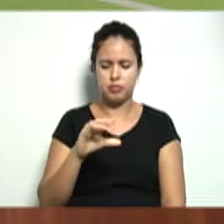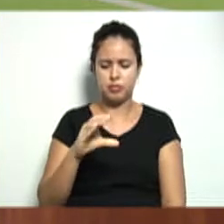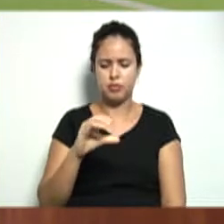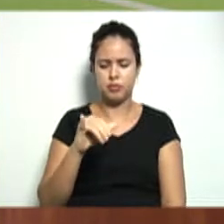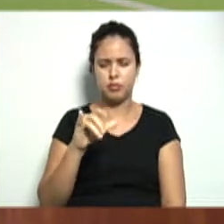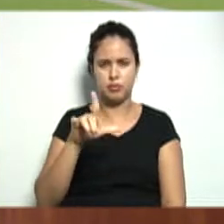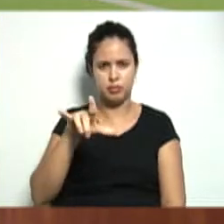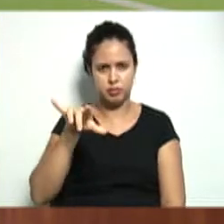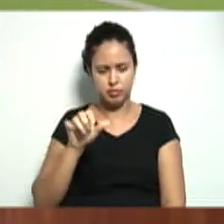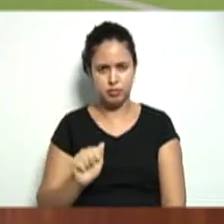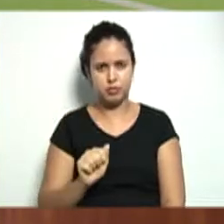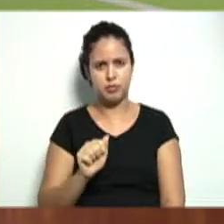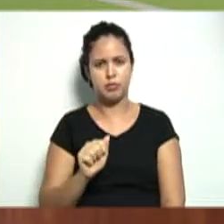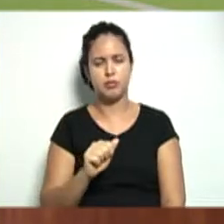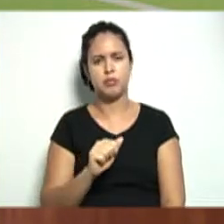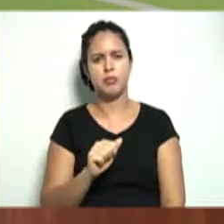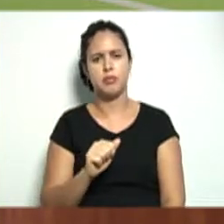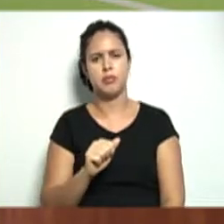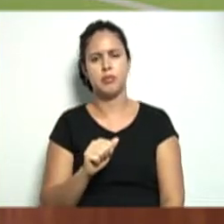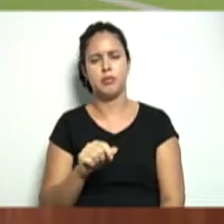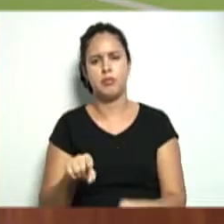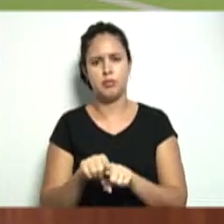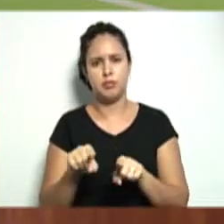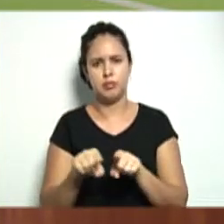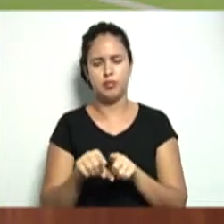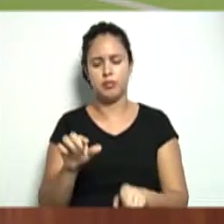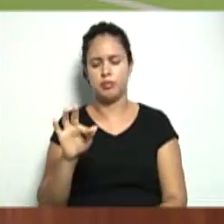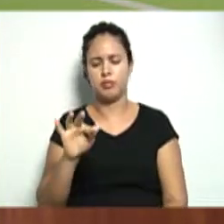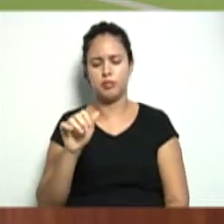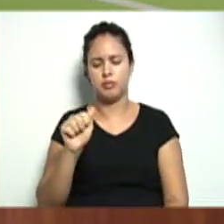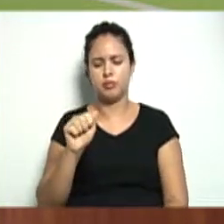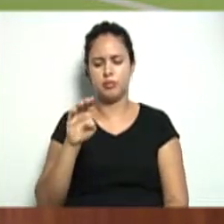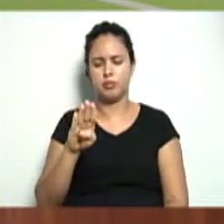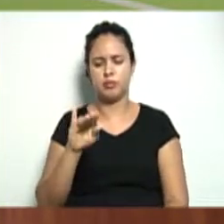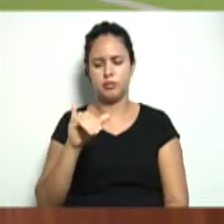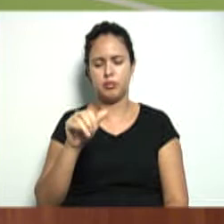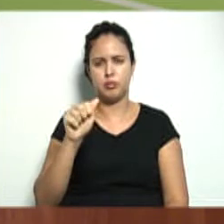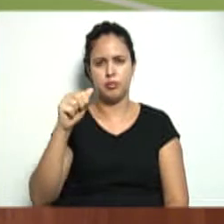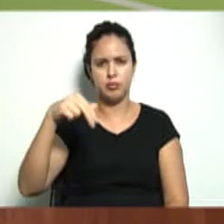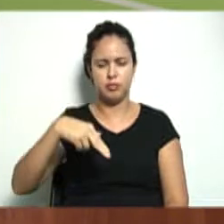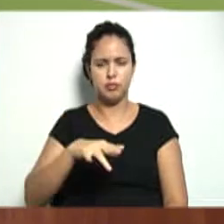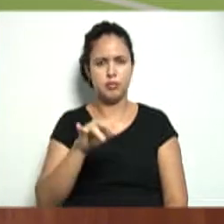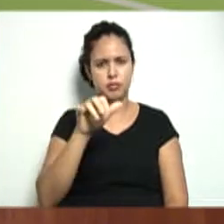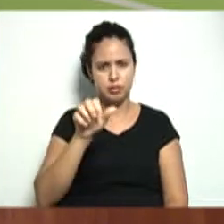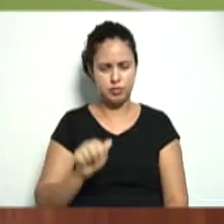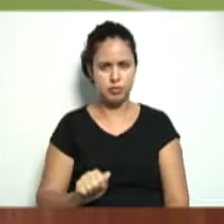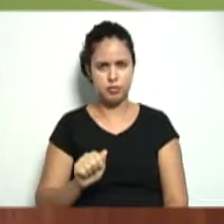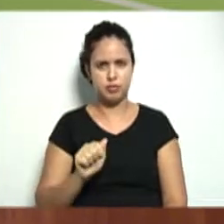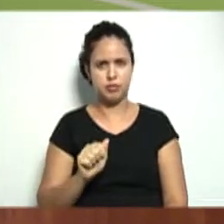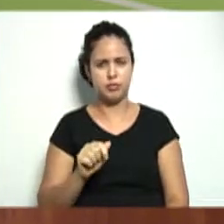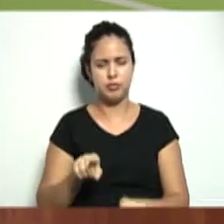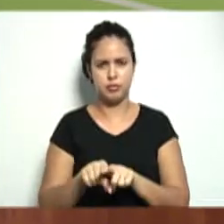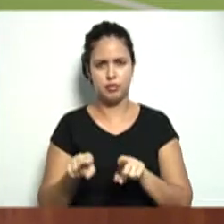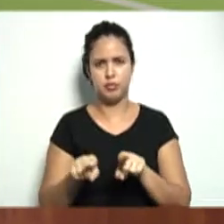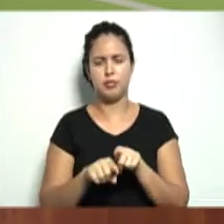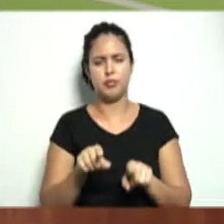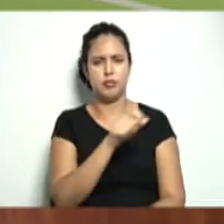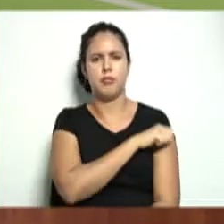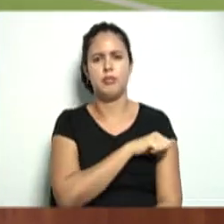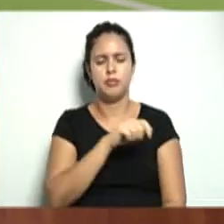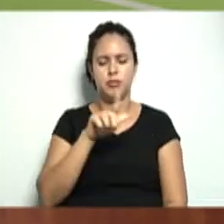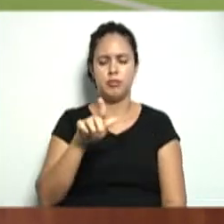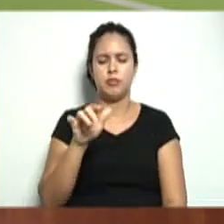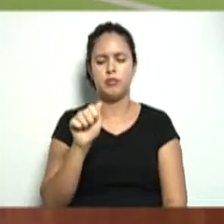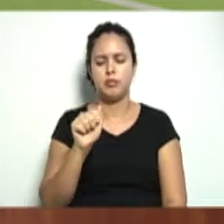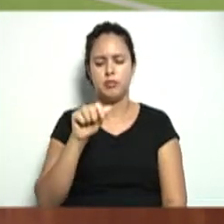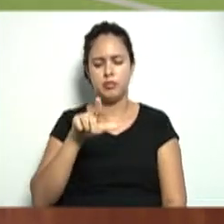parabéns para a Fabiana e parabéns para o Galeno.